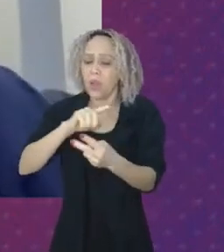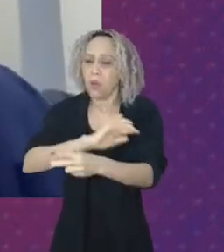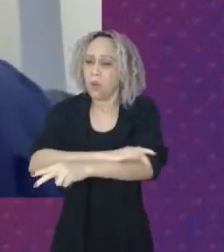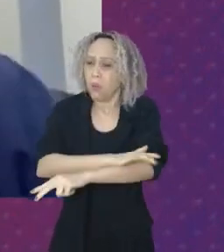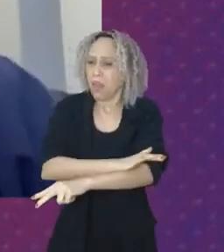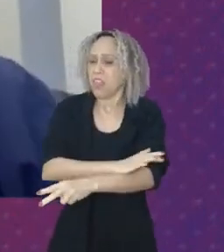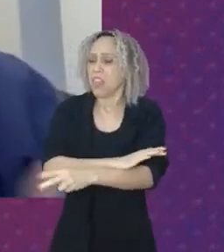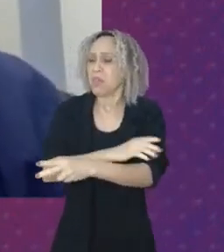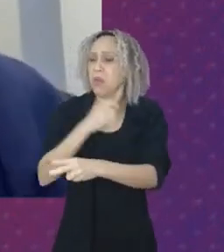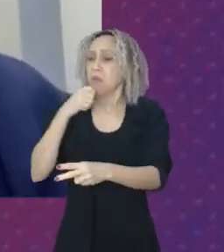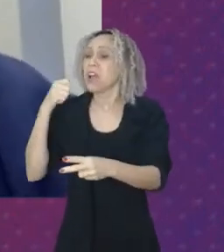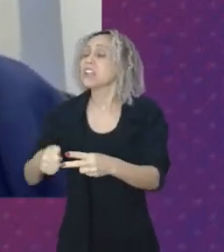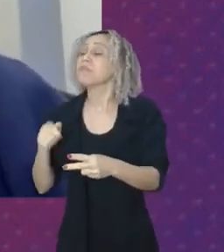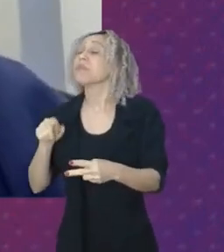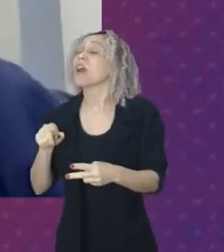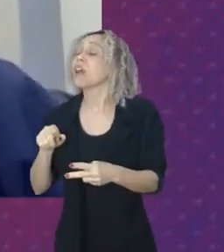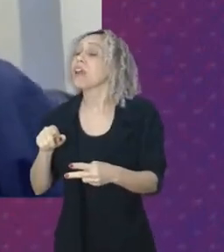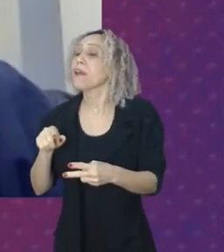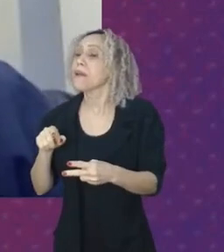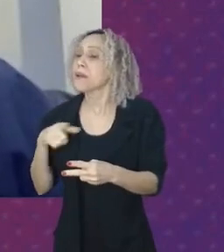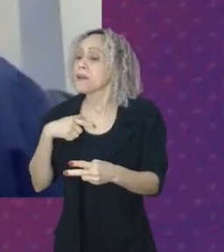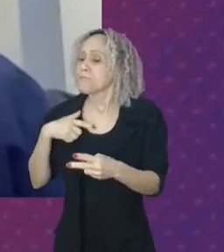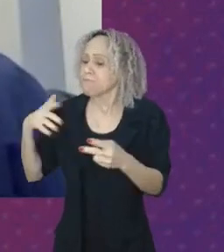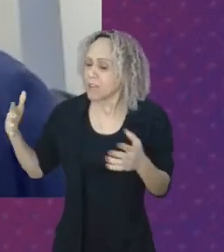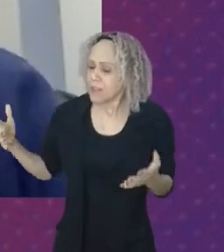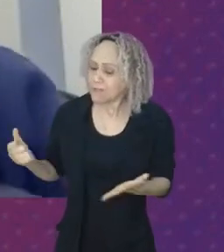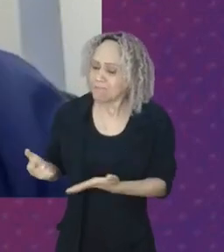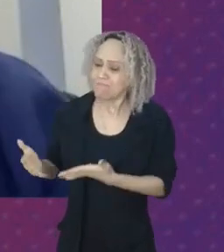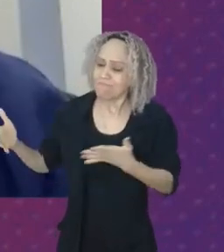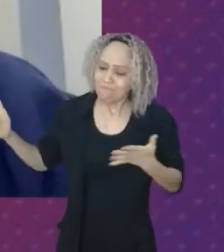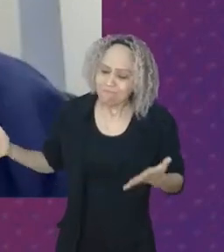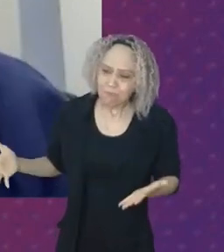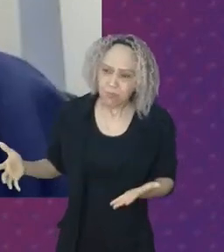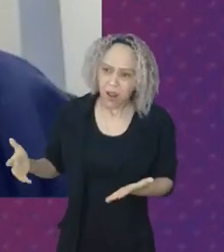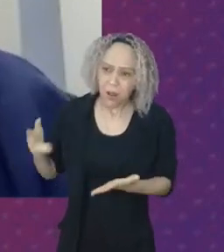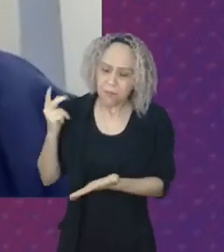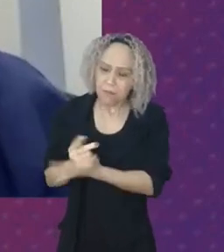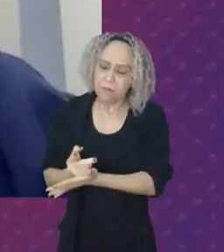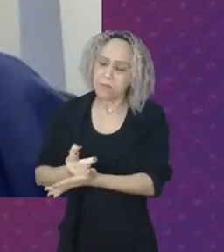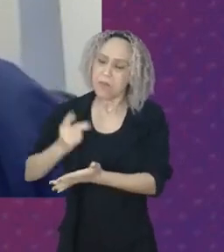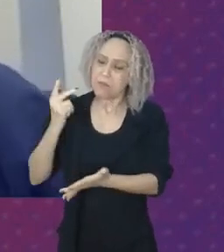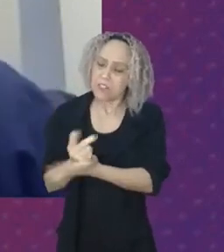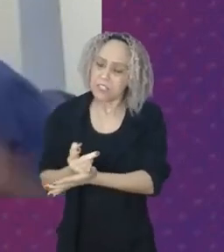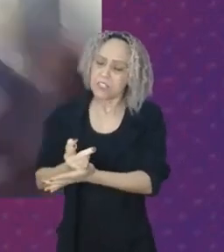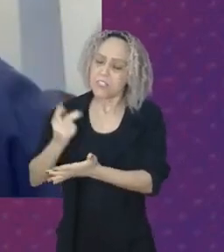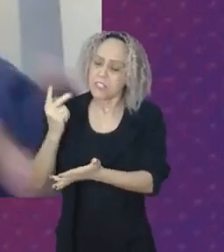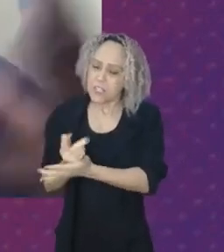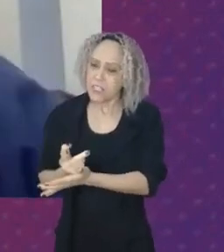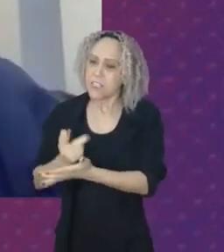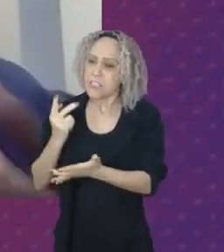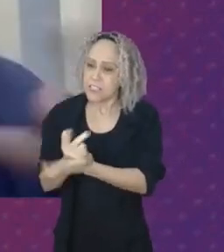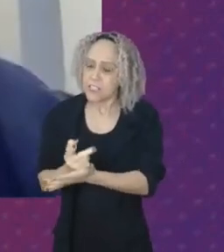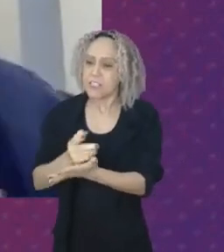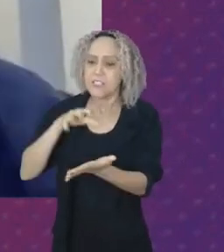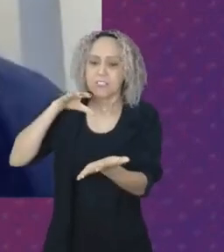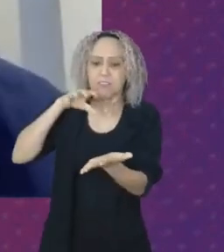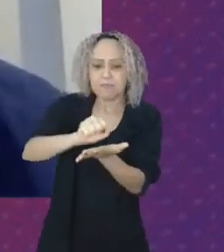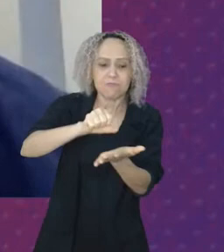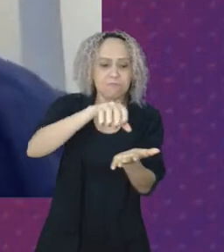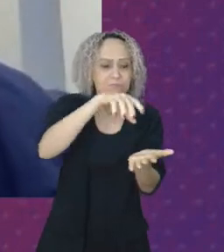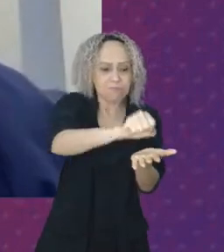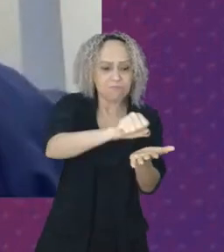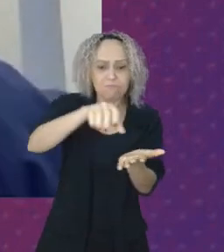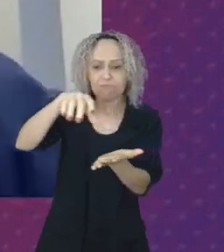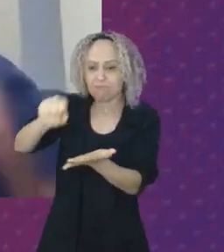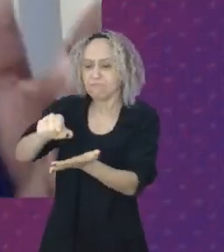acumulação. Quando vidas passam, né, a valer menos do que, eu vou dizer, coisas que nós estamos vendo por